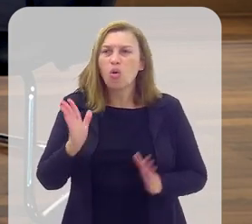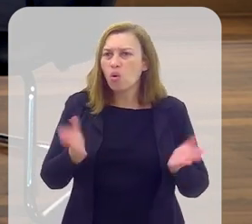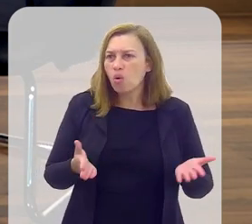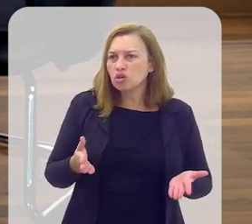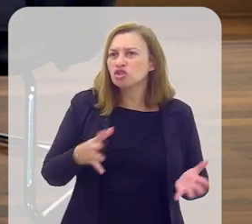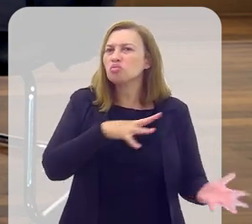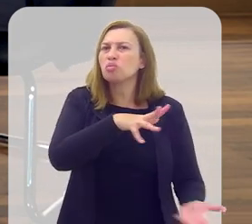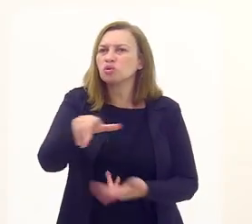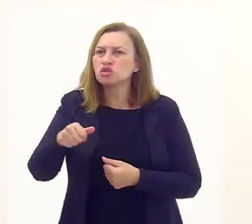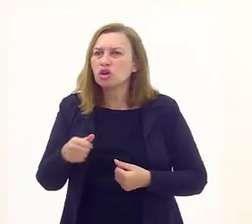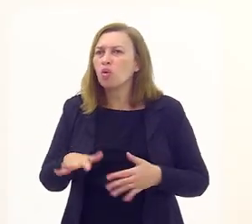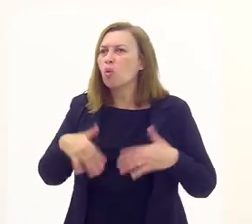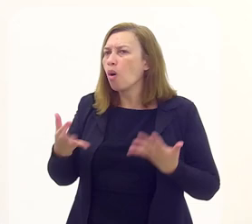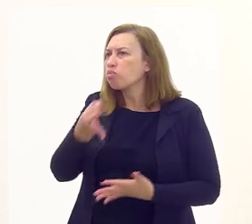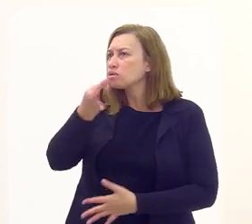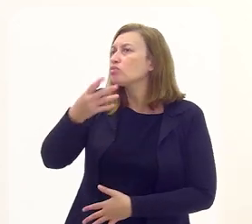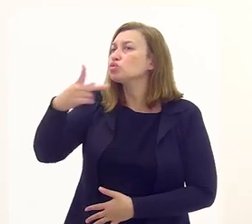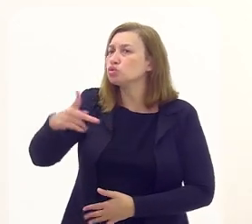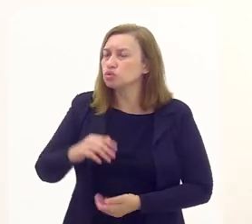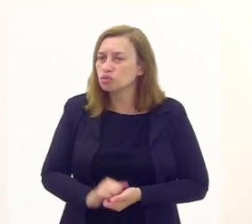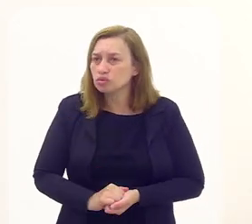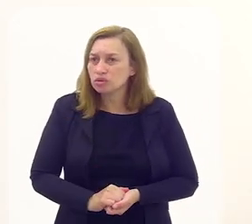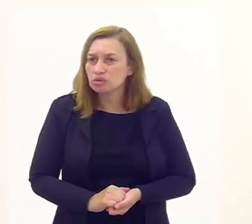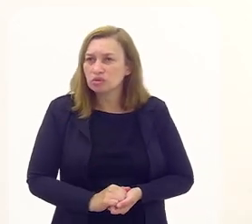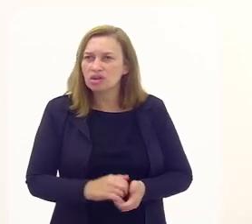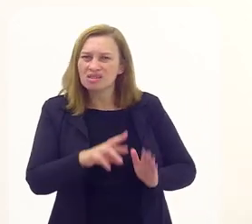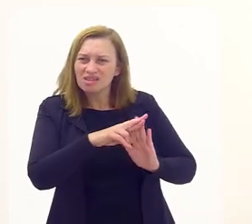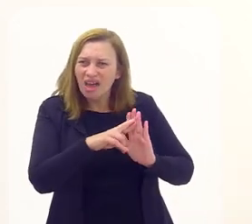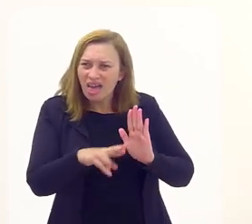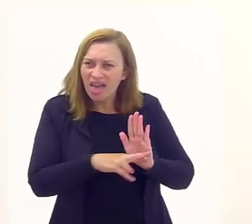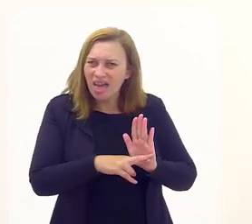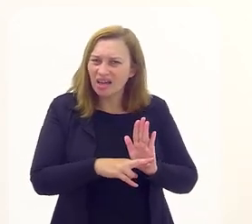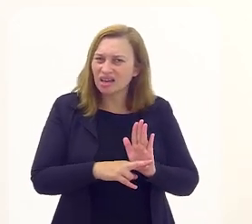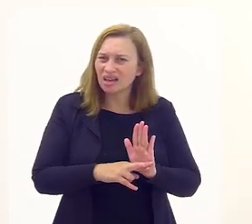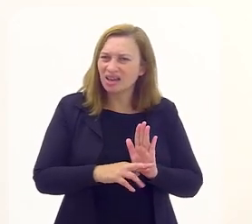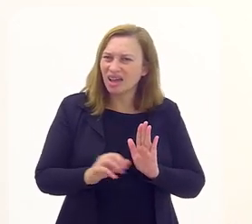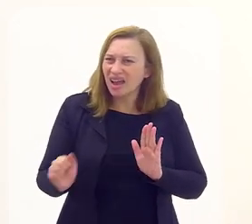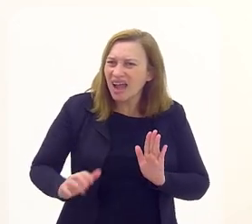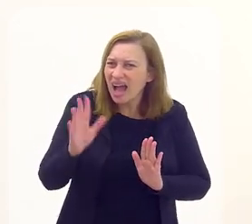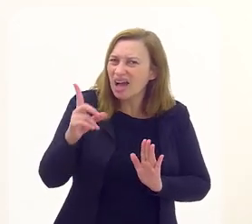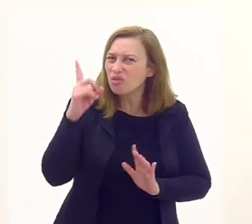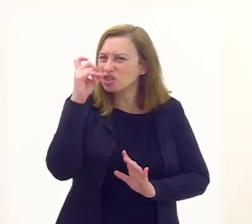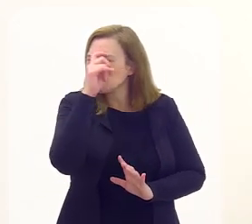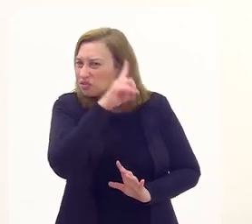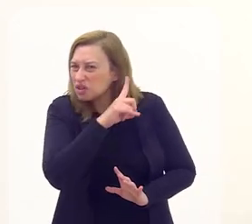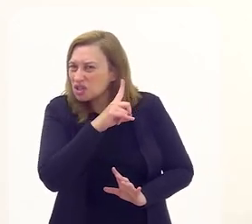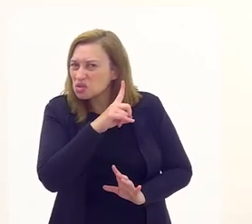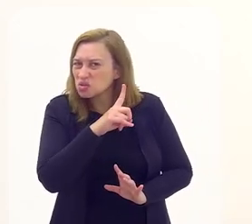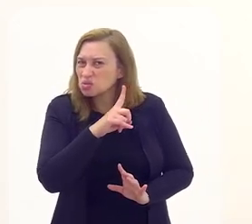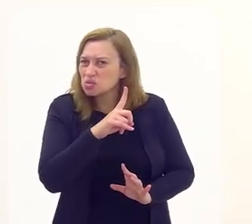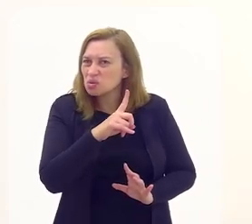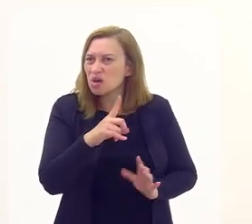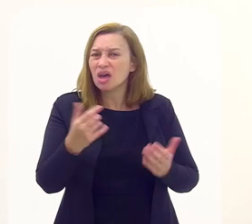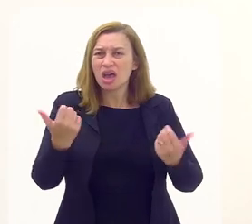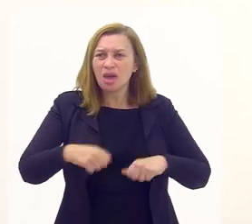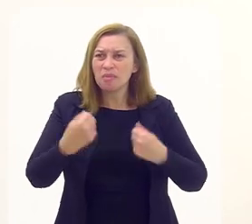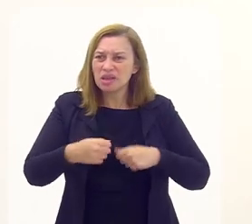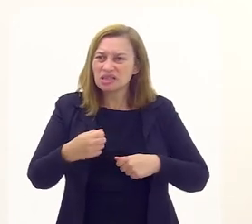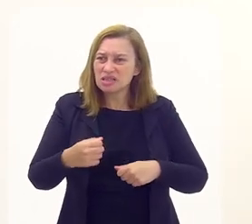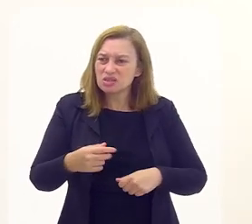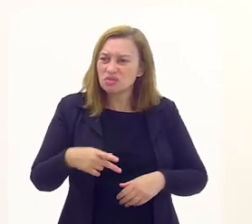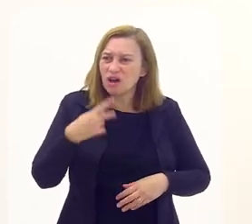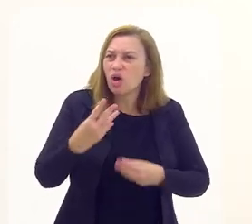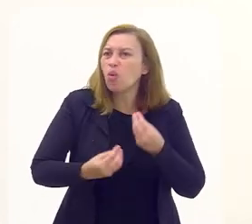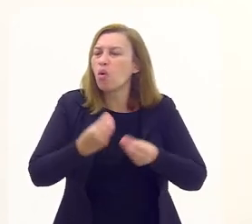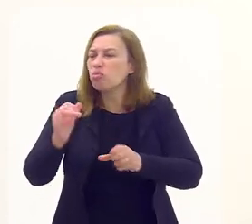hoje, em nível mundial, qual é a sua percepção desse regime? Ele é caro realmente? Sendo caro, é